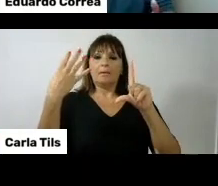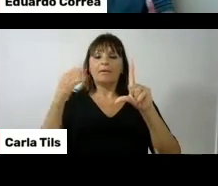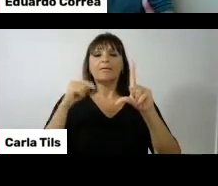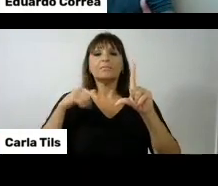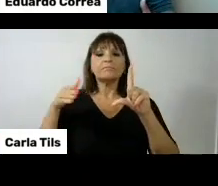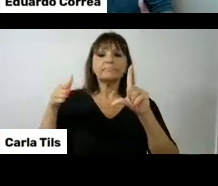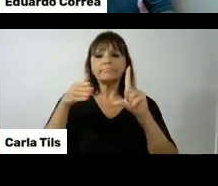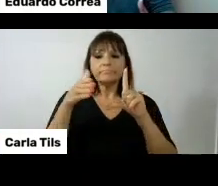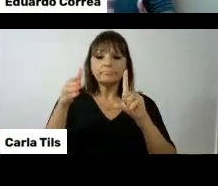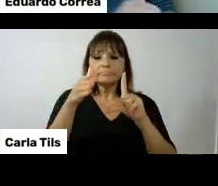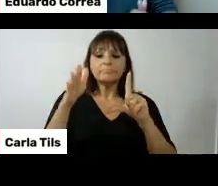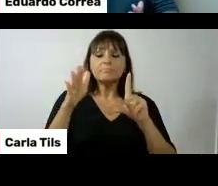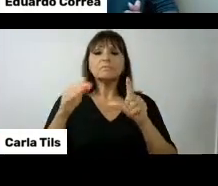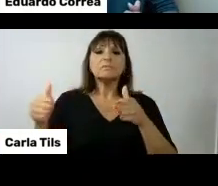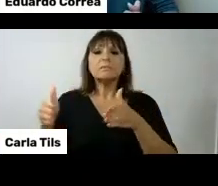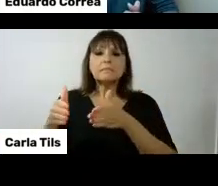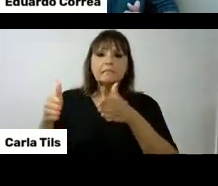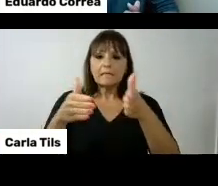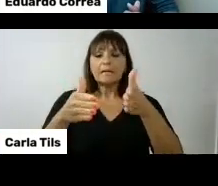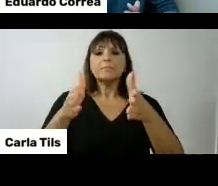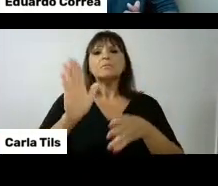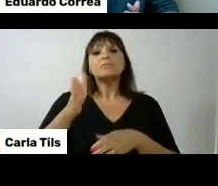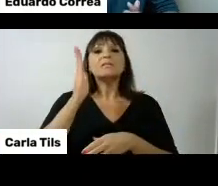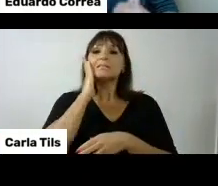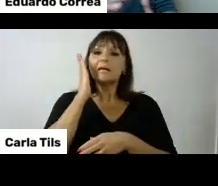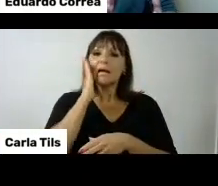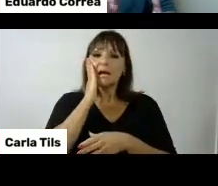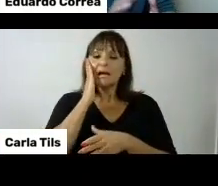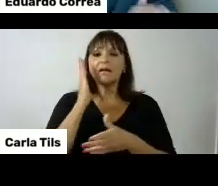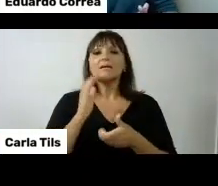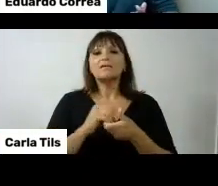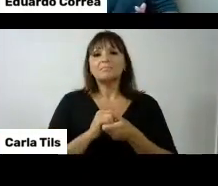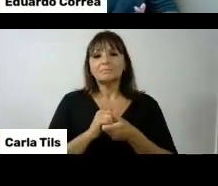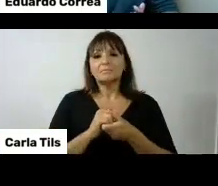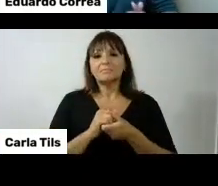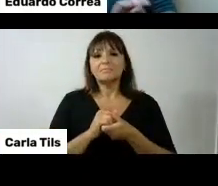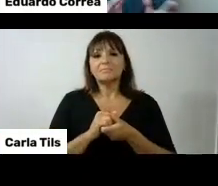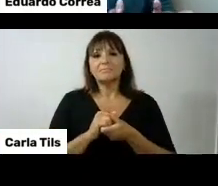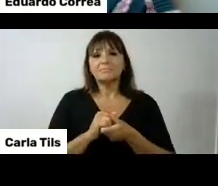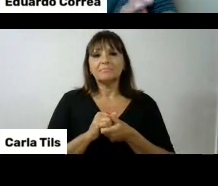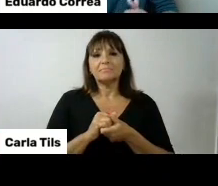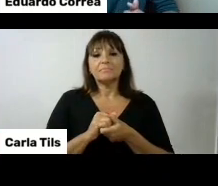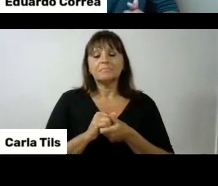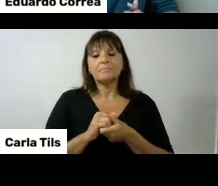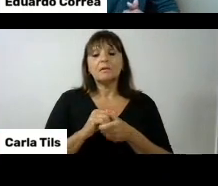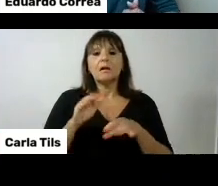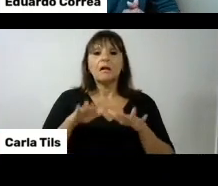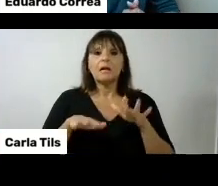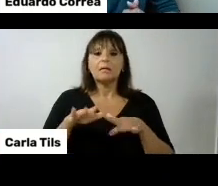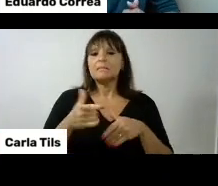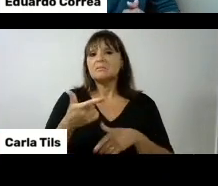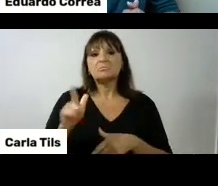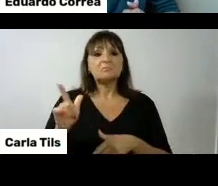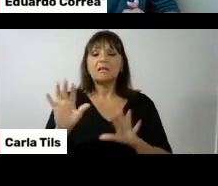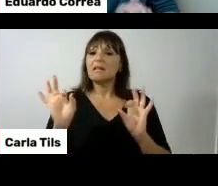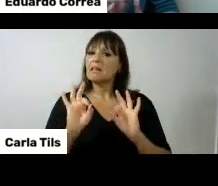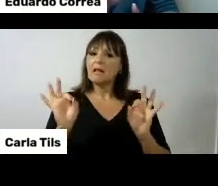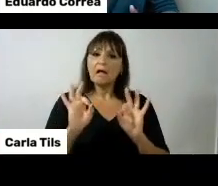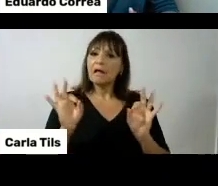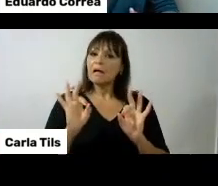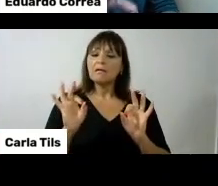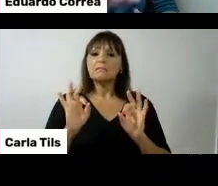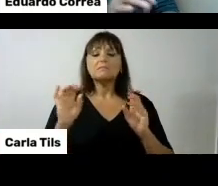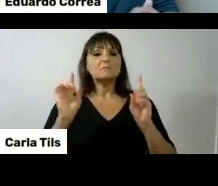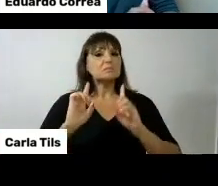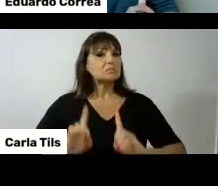e você já sabe percorrer aquele caminho. Ou até mesmo você que não tem nenhuma deficiência visual, você